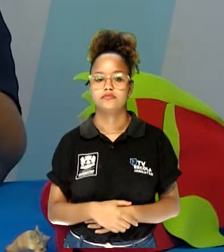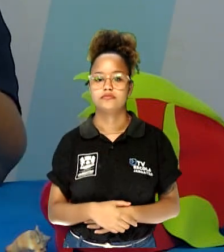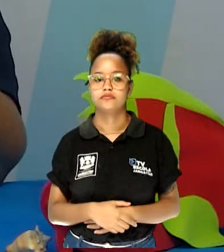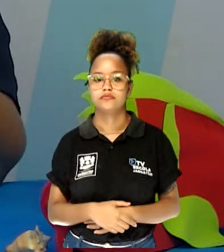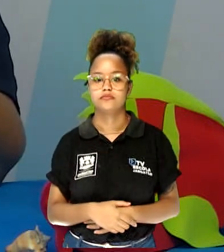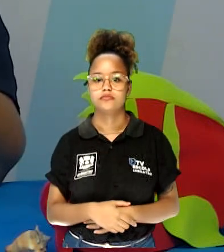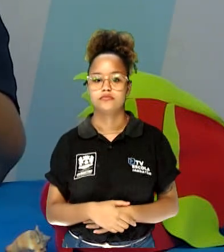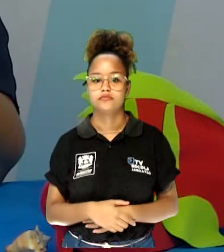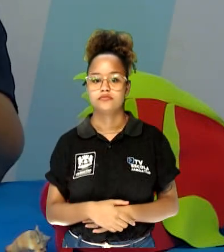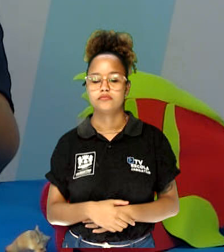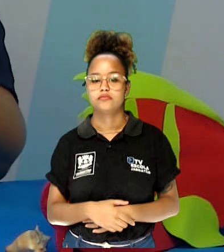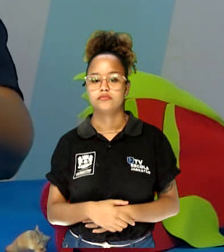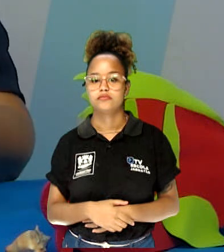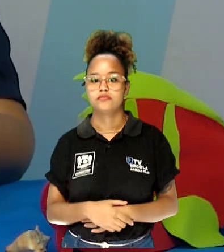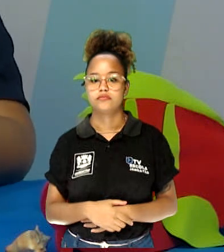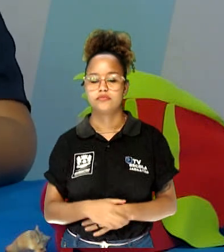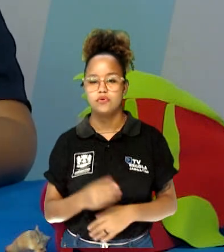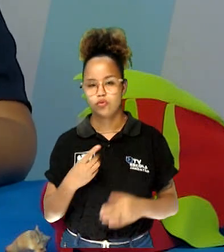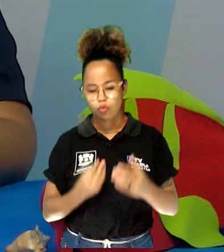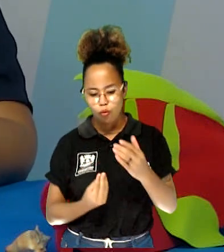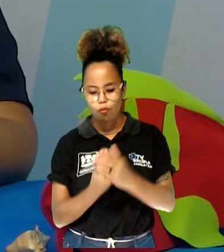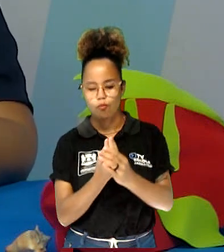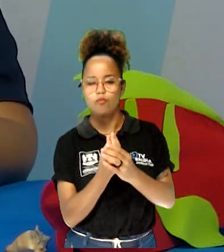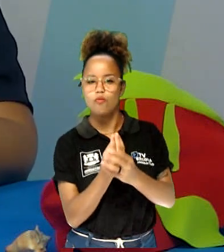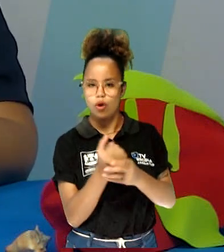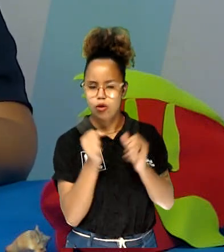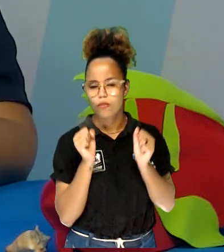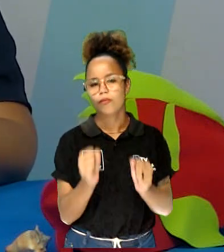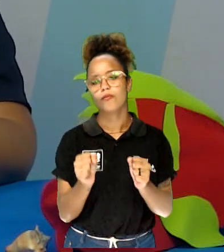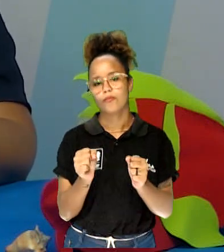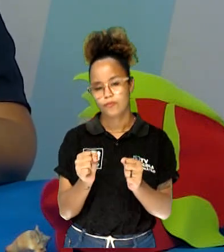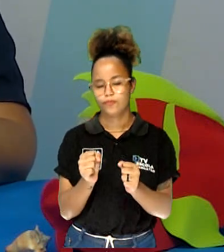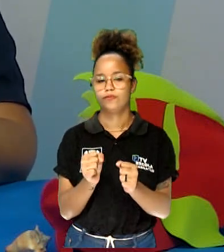sua mãozinha. Sua mãozinha vai caber todinha dentro dele. E